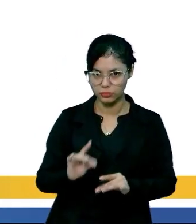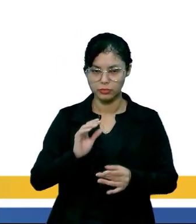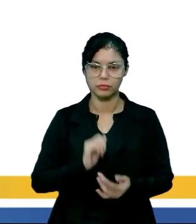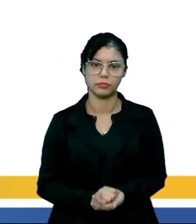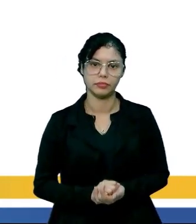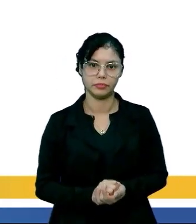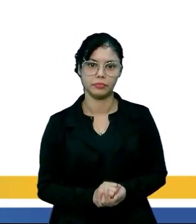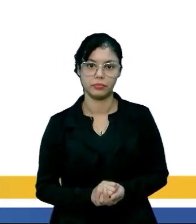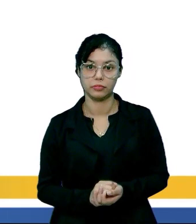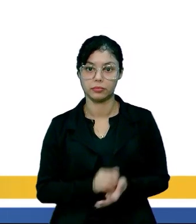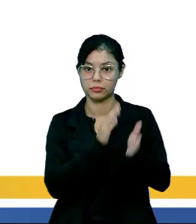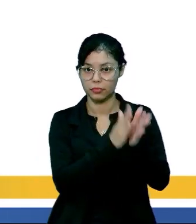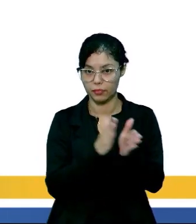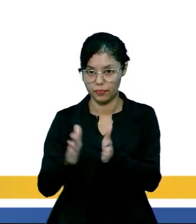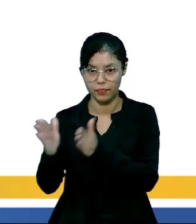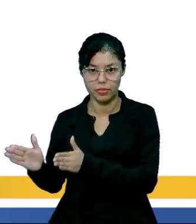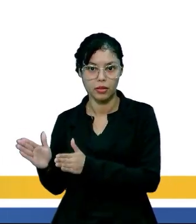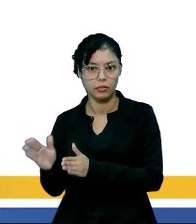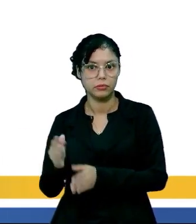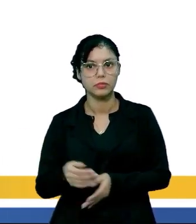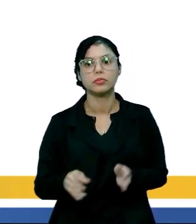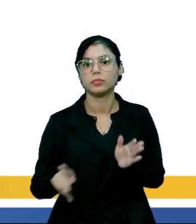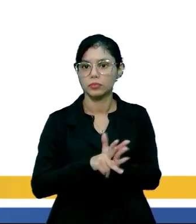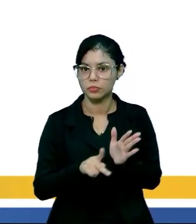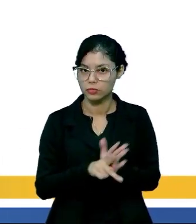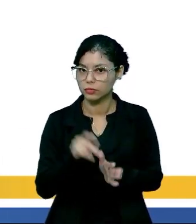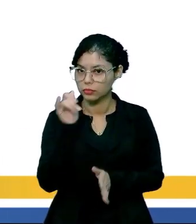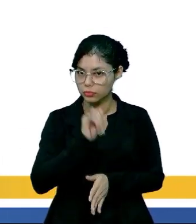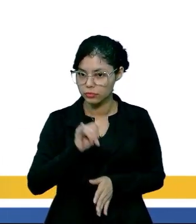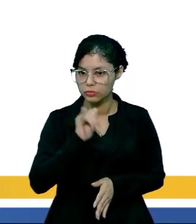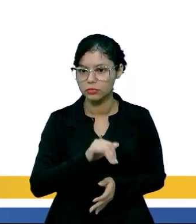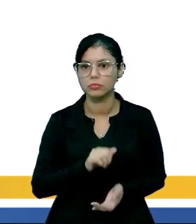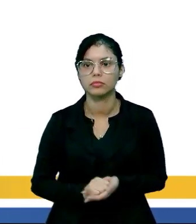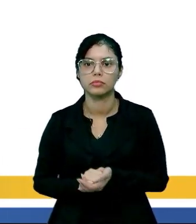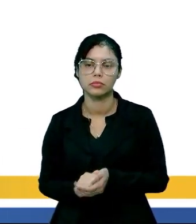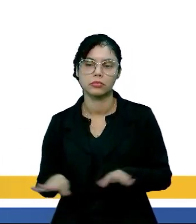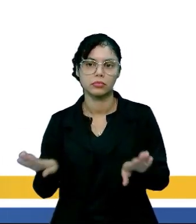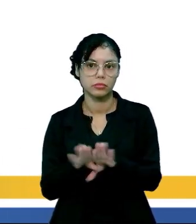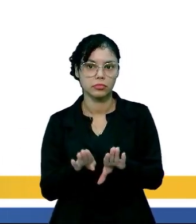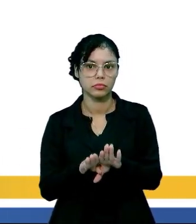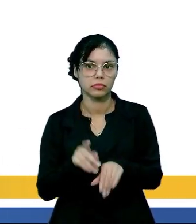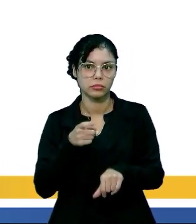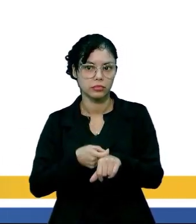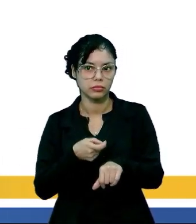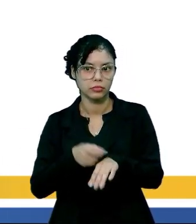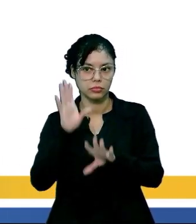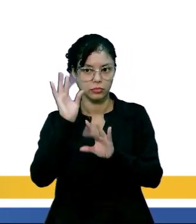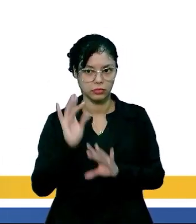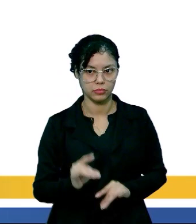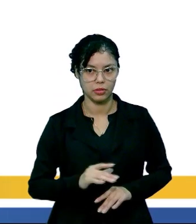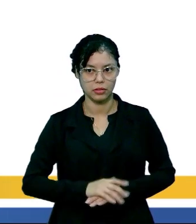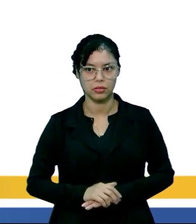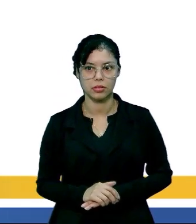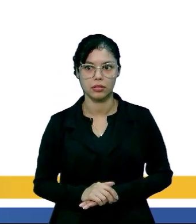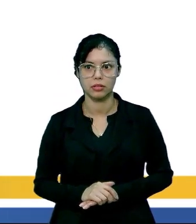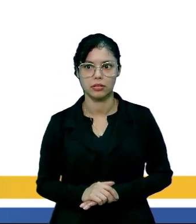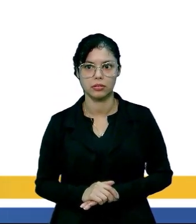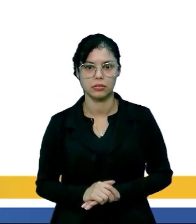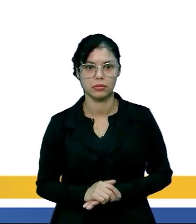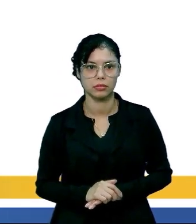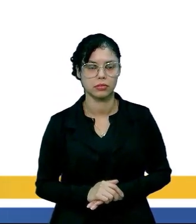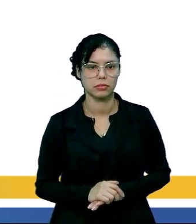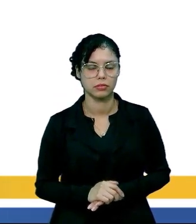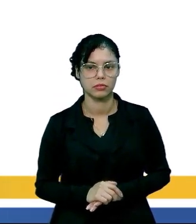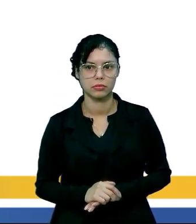corte, na ordem de cada pelo enunciado. E os sólidos destacados, tá? Que